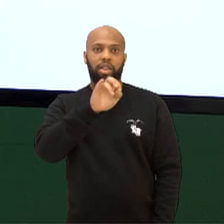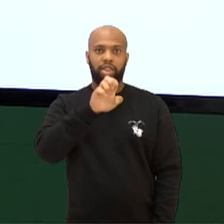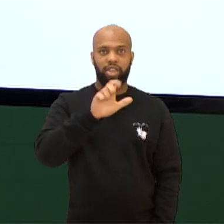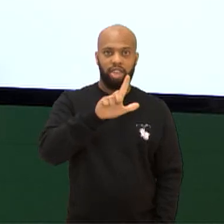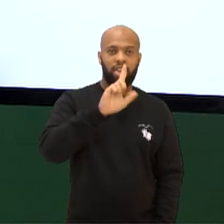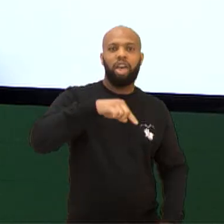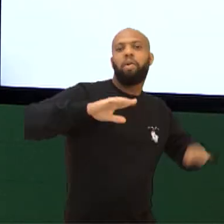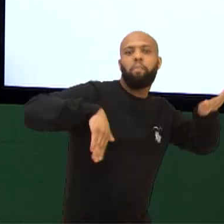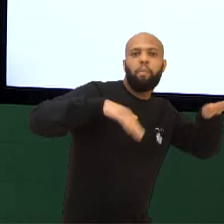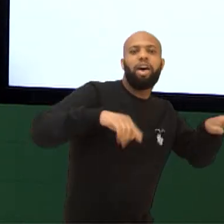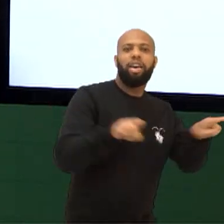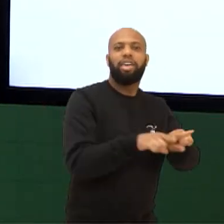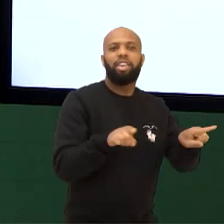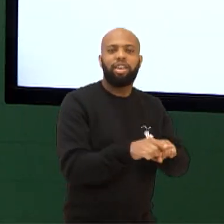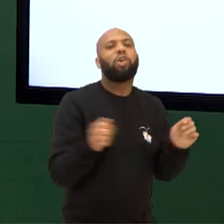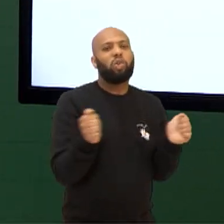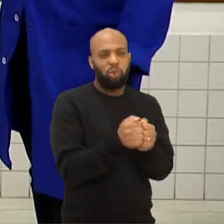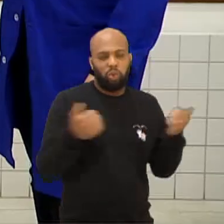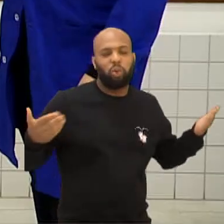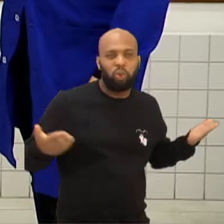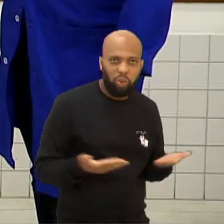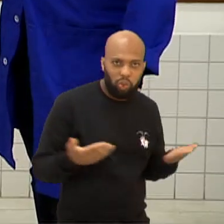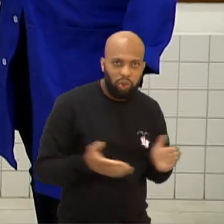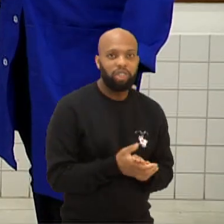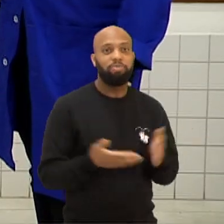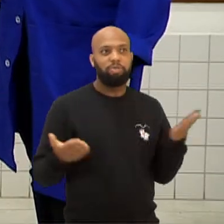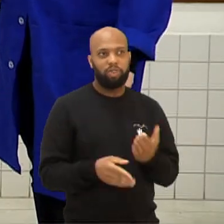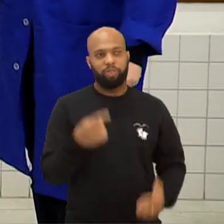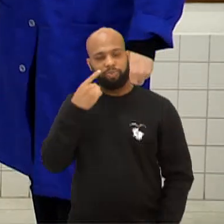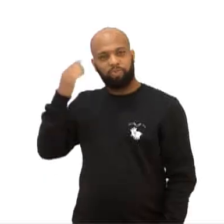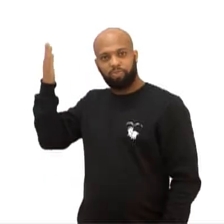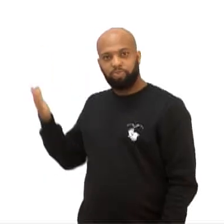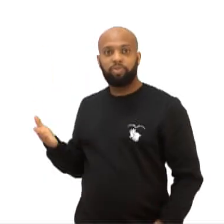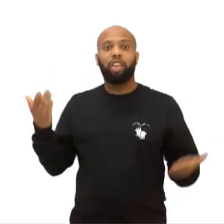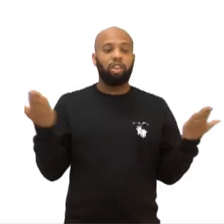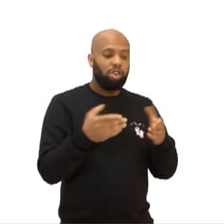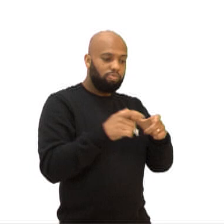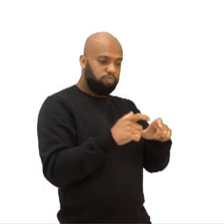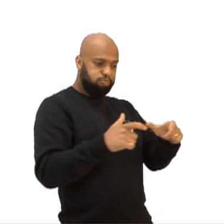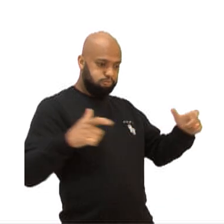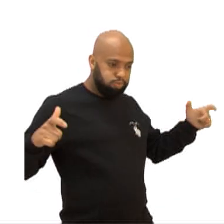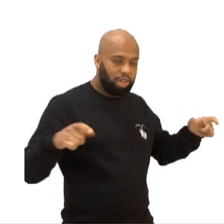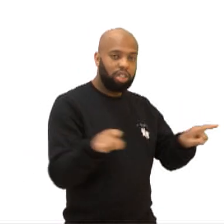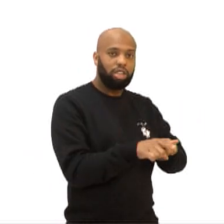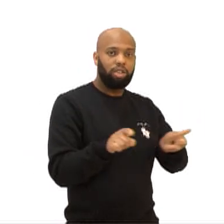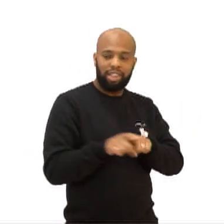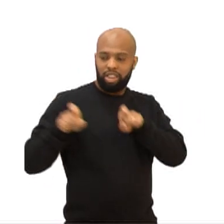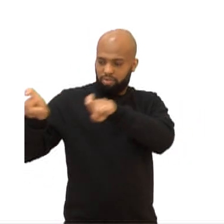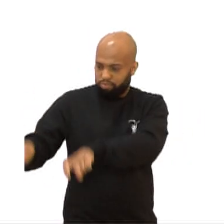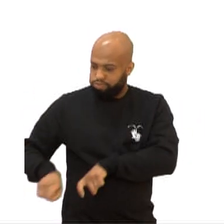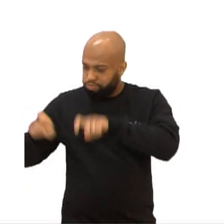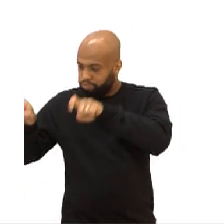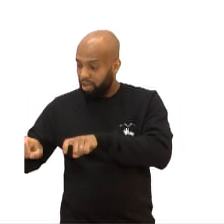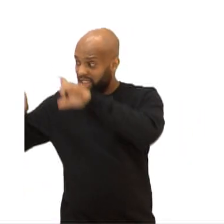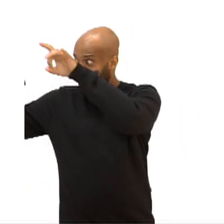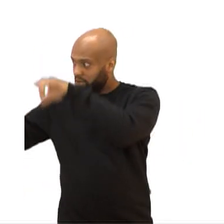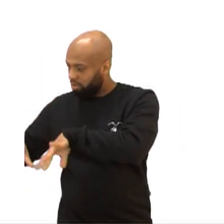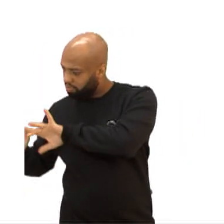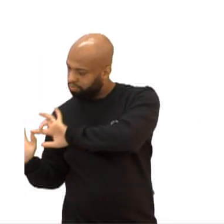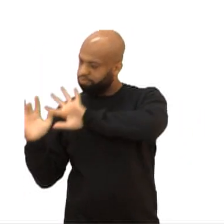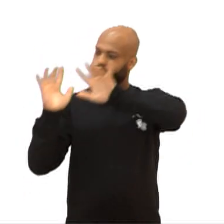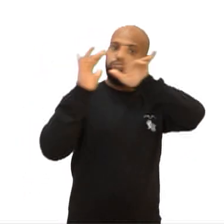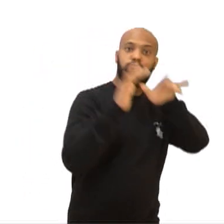Paraná, o litoral, também está aqui com a gente. Vamos lá. Crescimento urbano e êxodo rural no continente